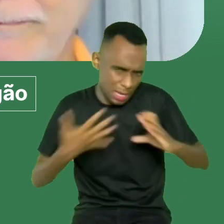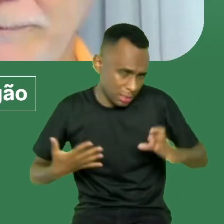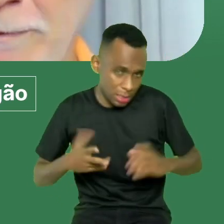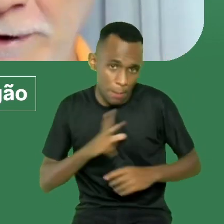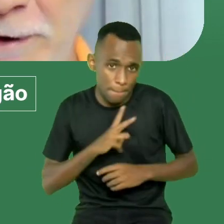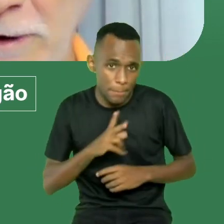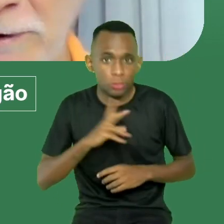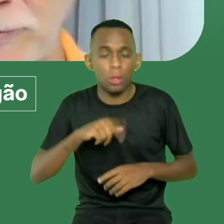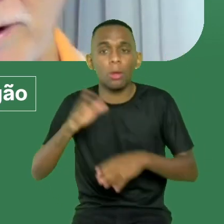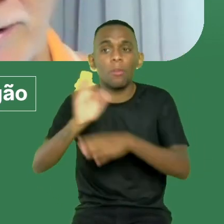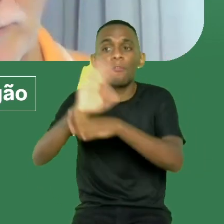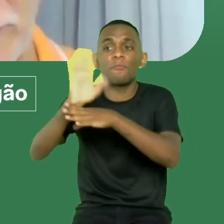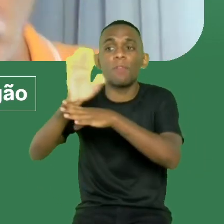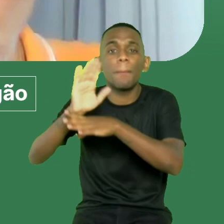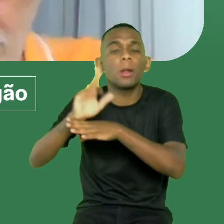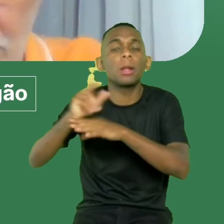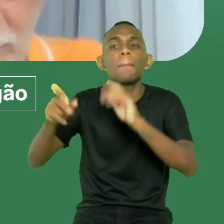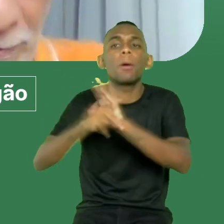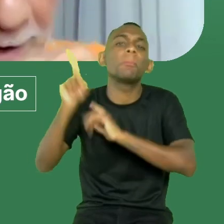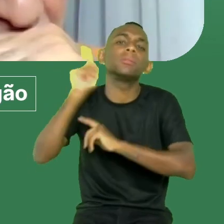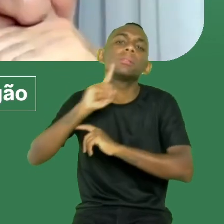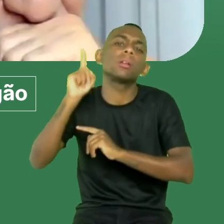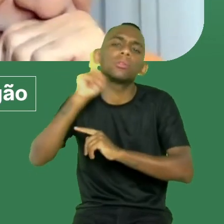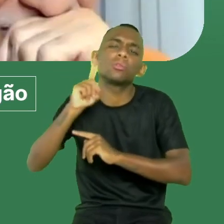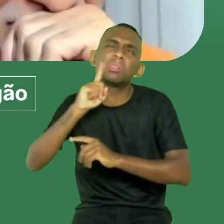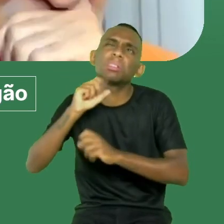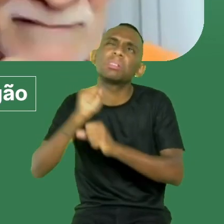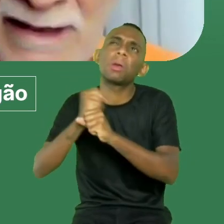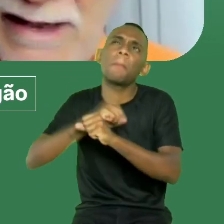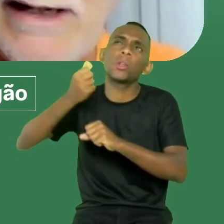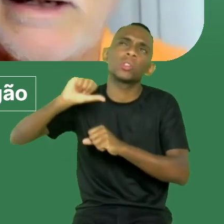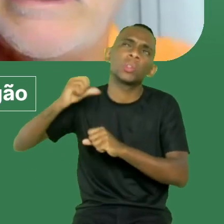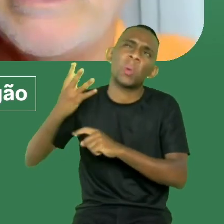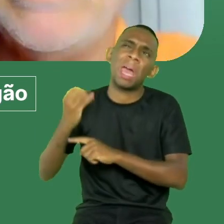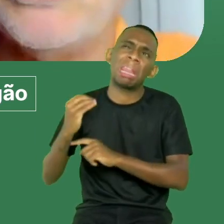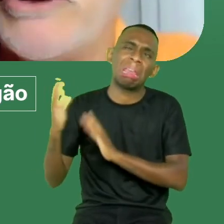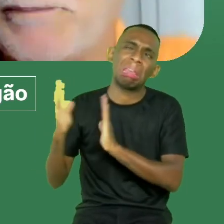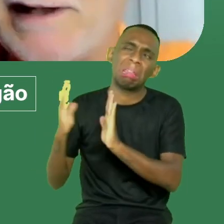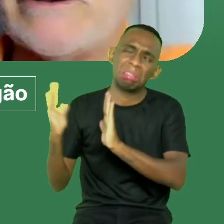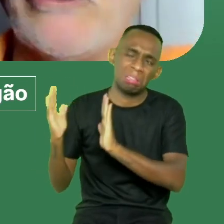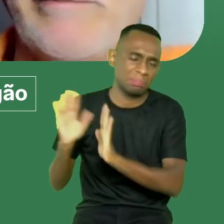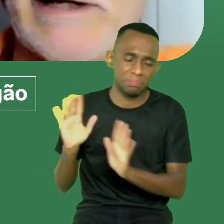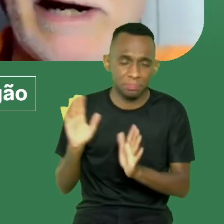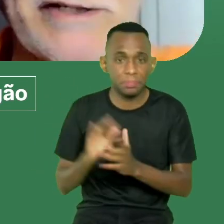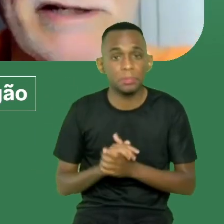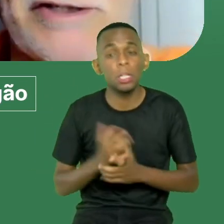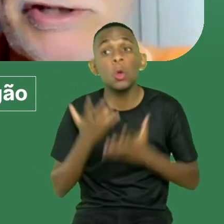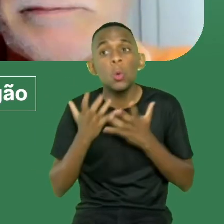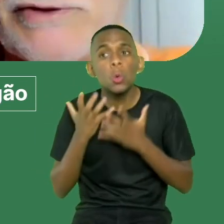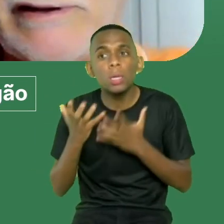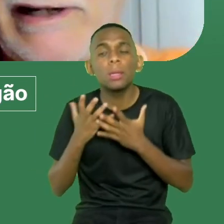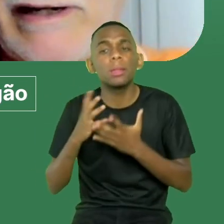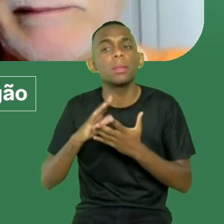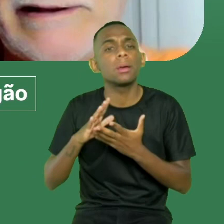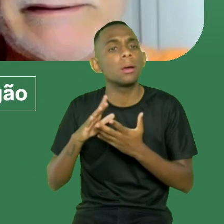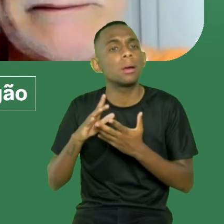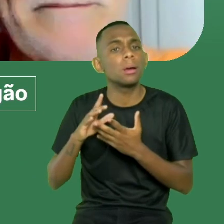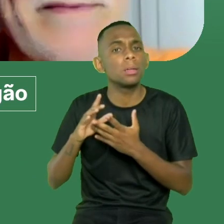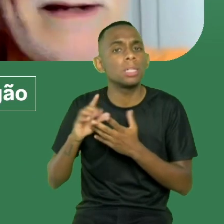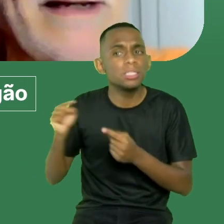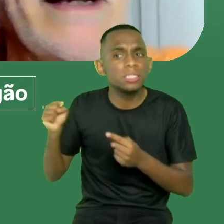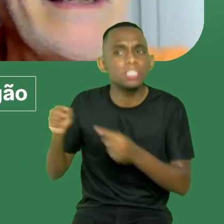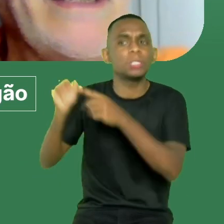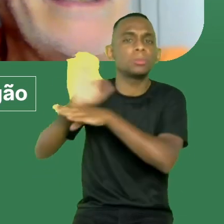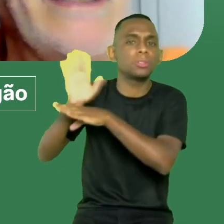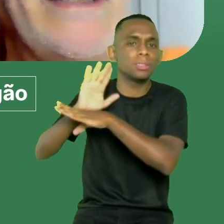ar americanos lá dos anos 40, 50. E aí eu quis prestar uma homenagem a esse tipo de cinema, né?